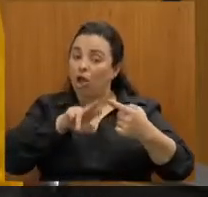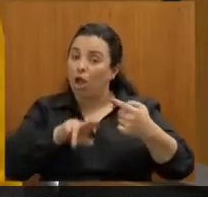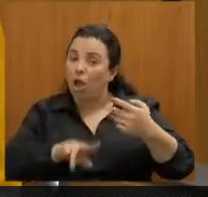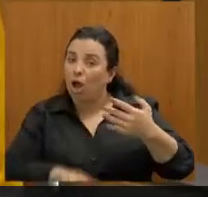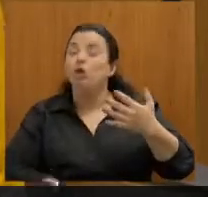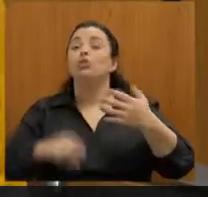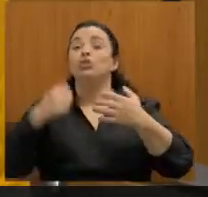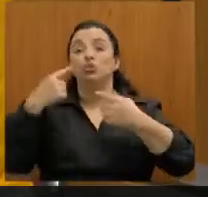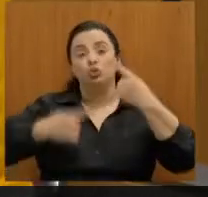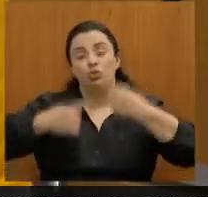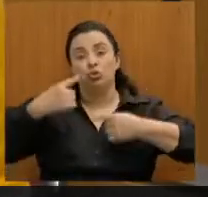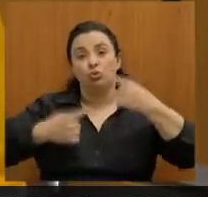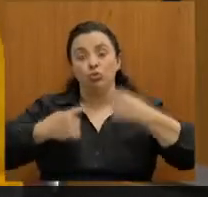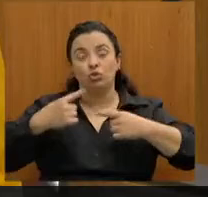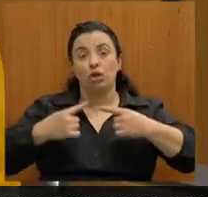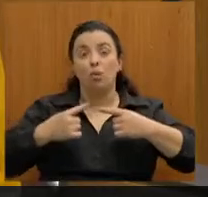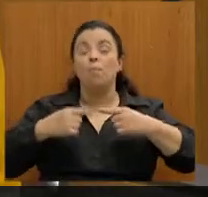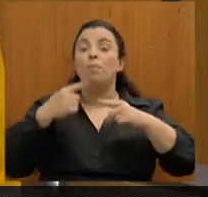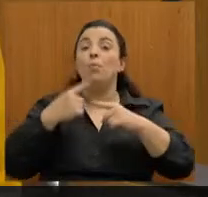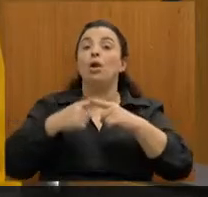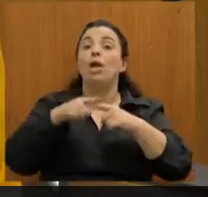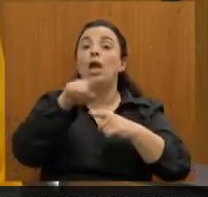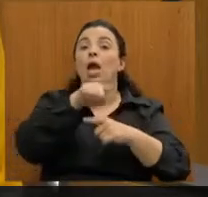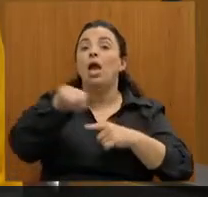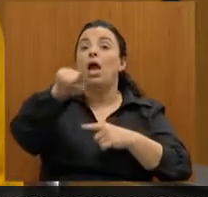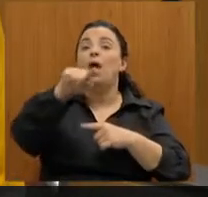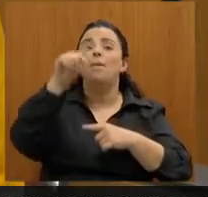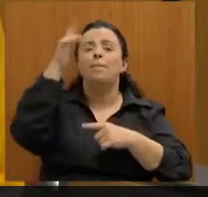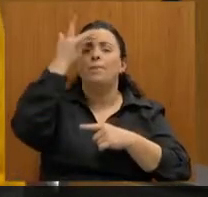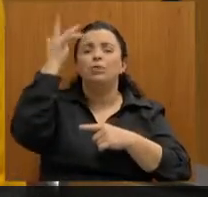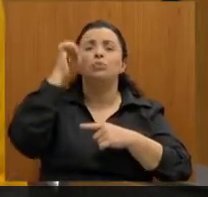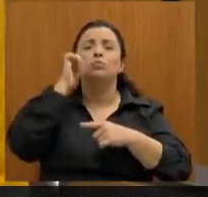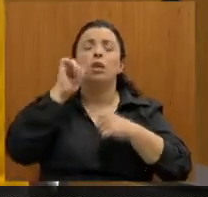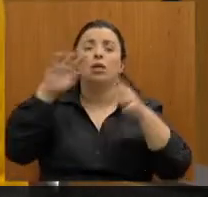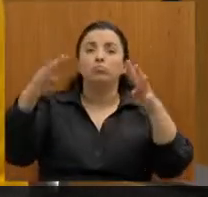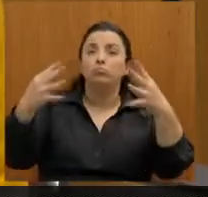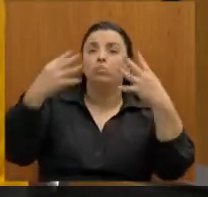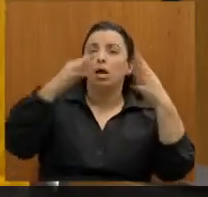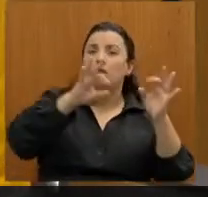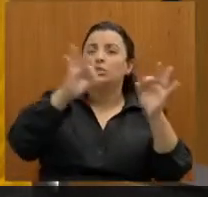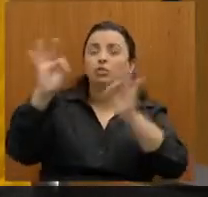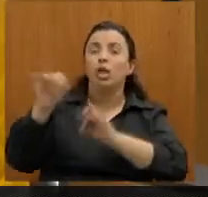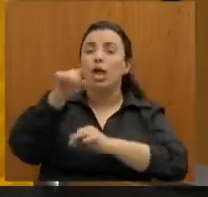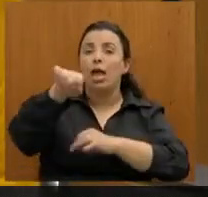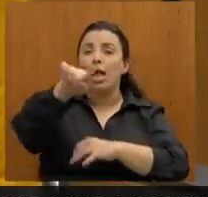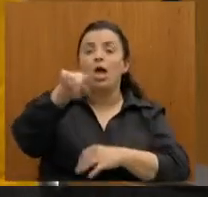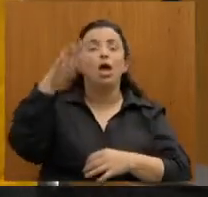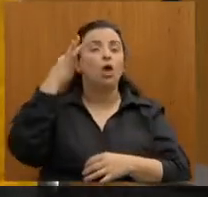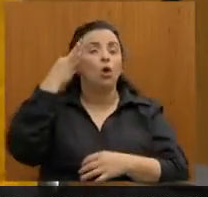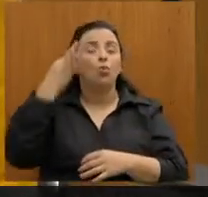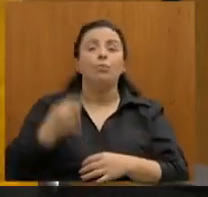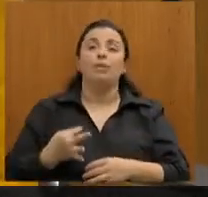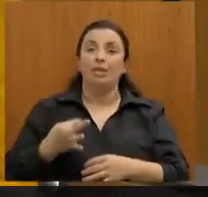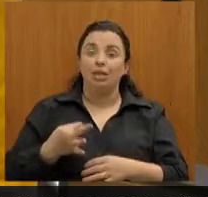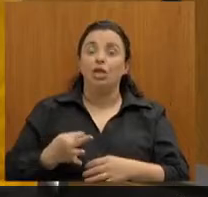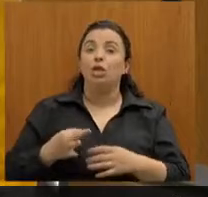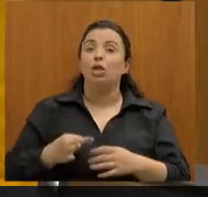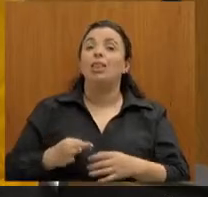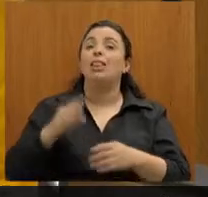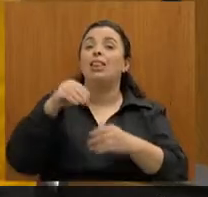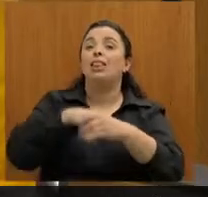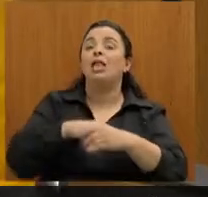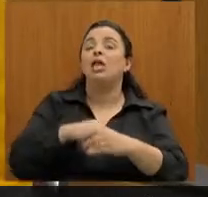mulheres que estão nos assistindo consigam compreender que muitas situações que elas vivem são formas de violência